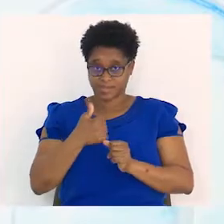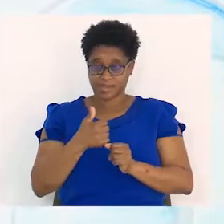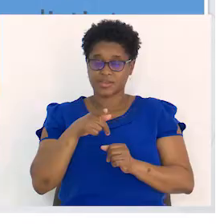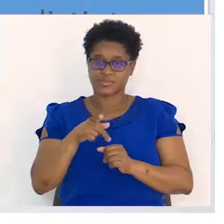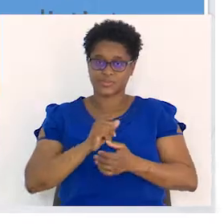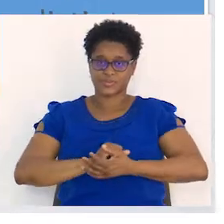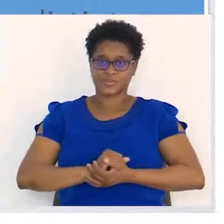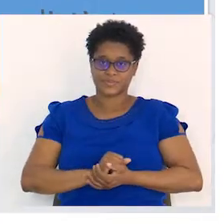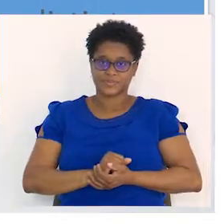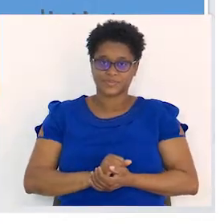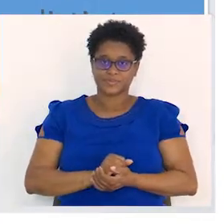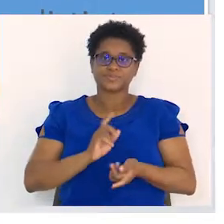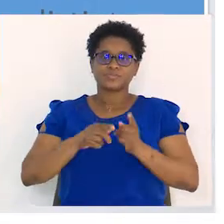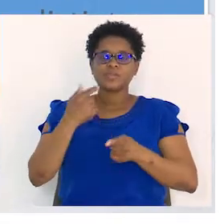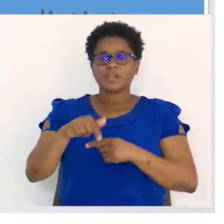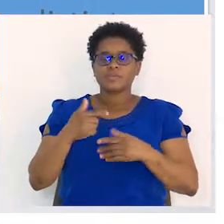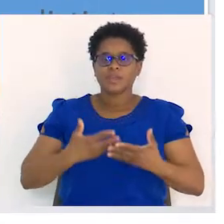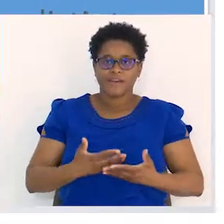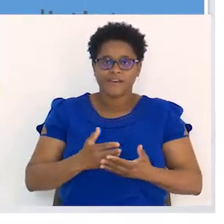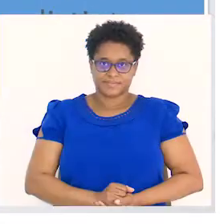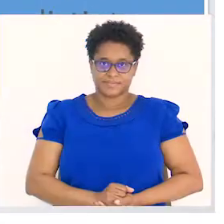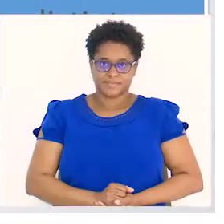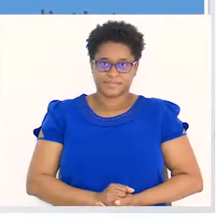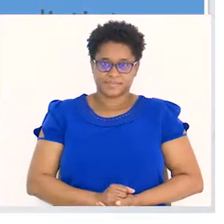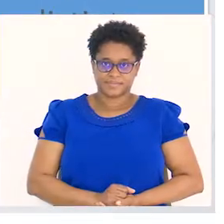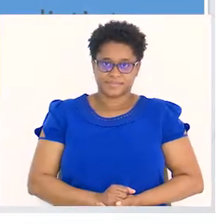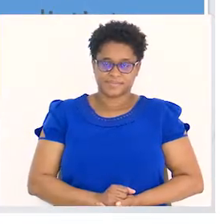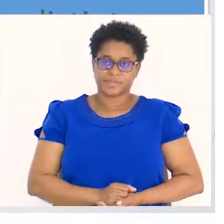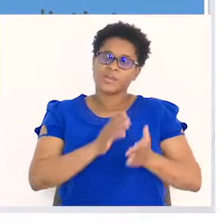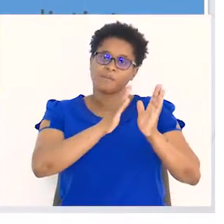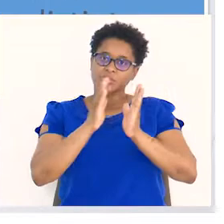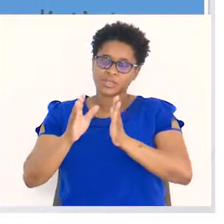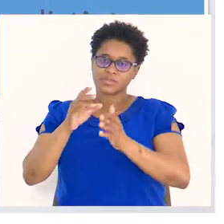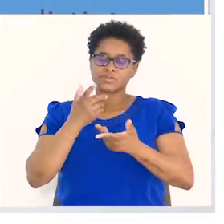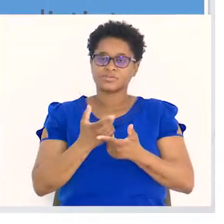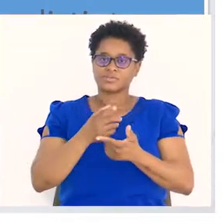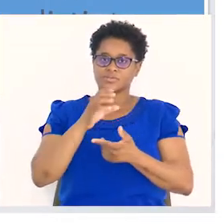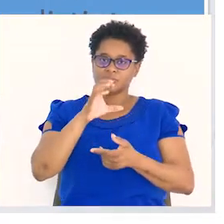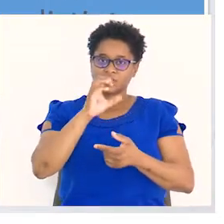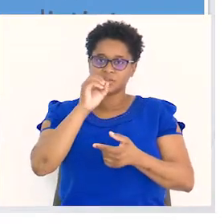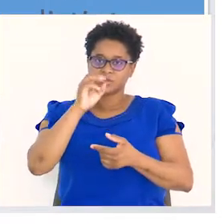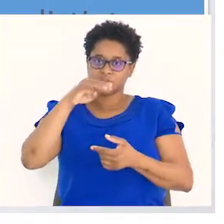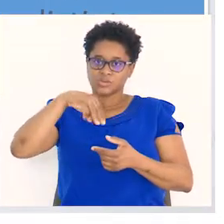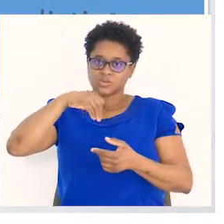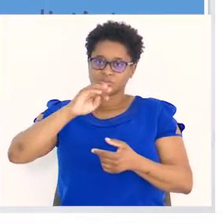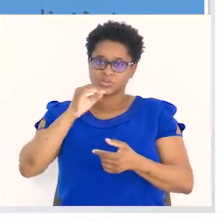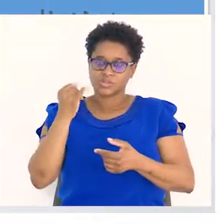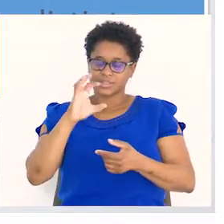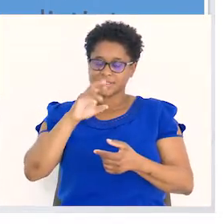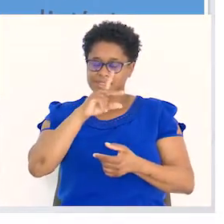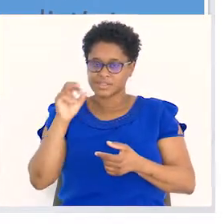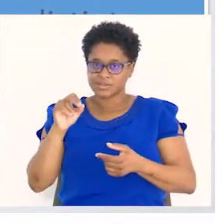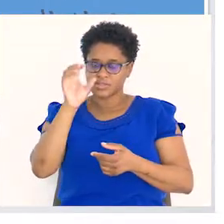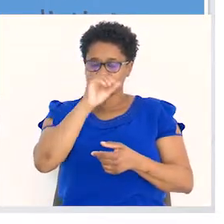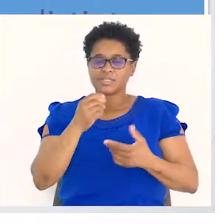mesmo. O que é que nós temos agora? Processo de composição e sua classificação. Já